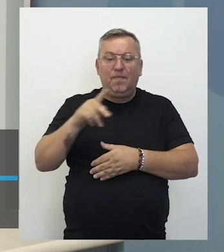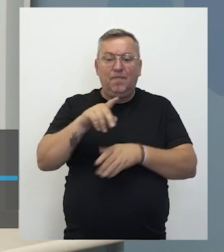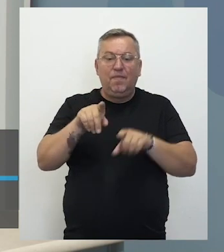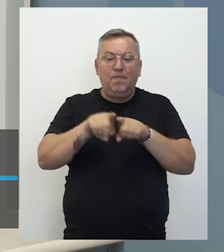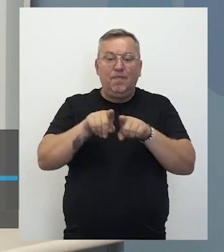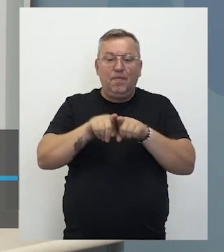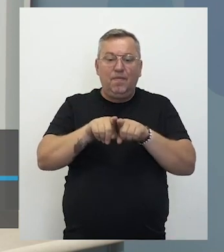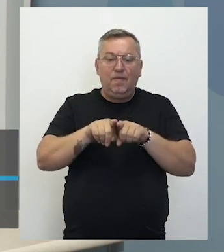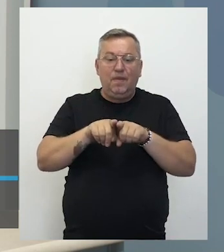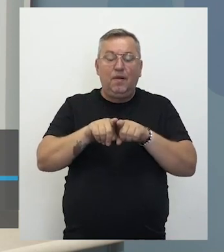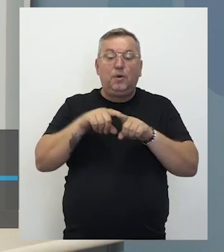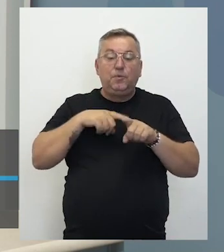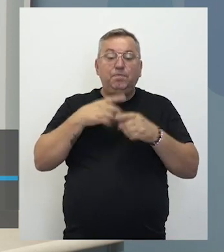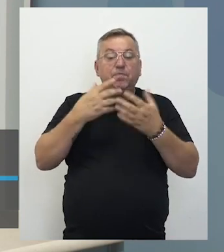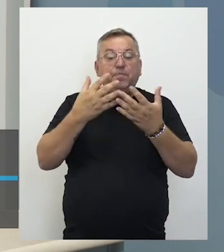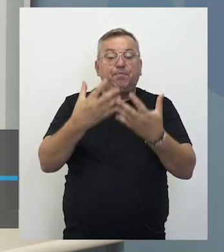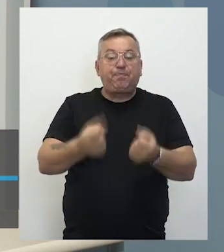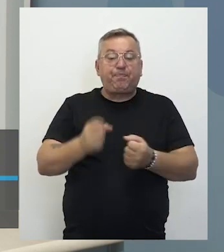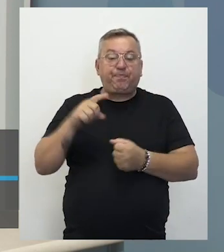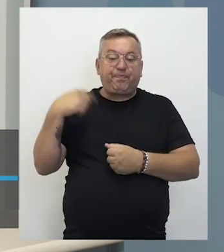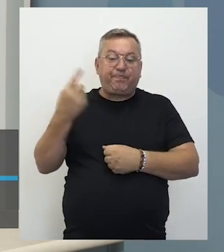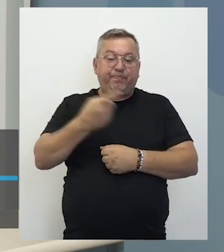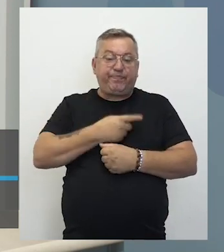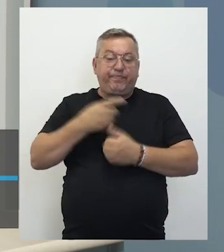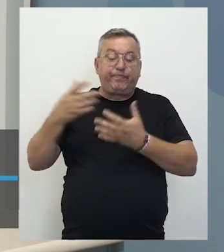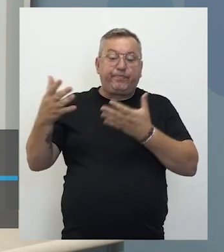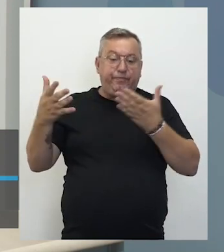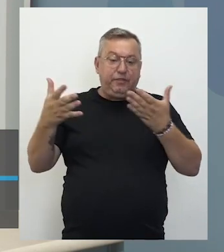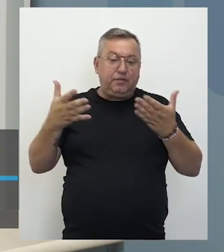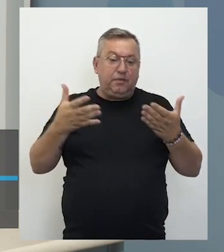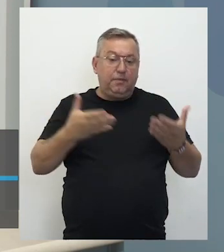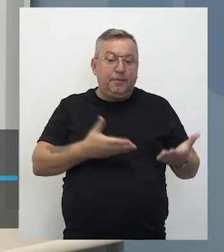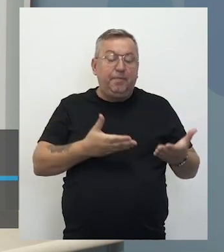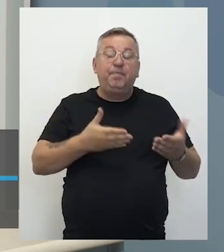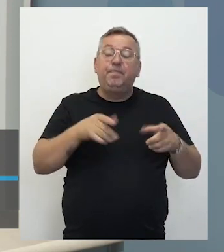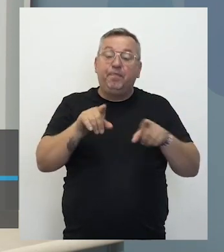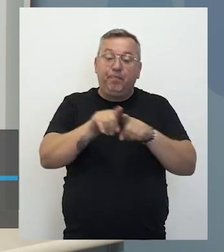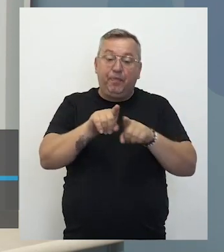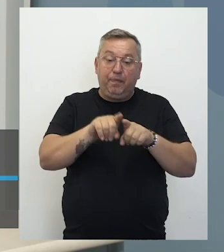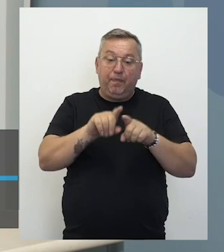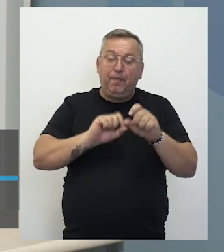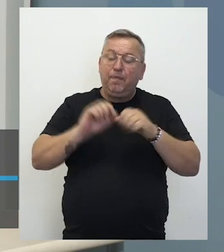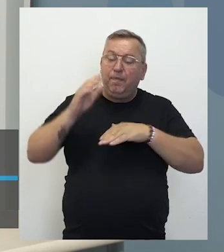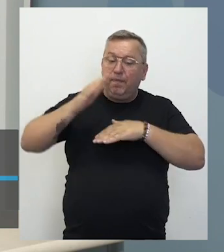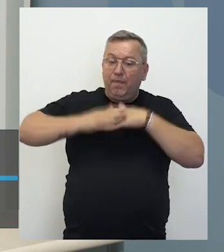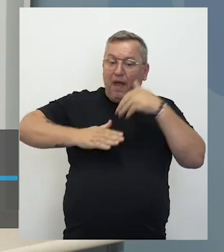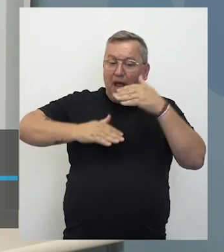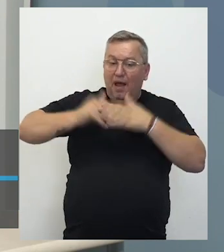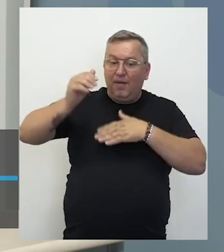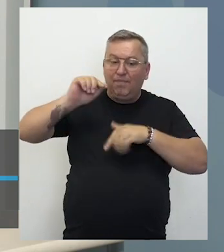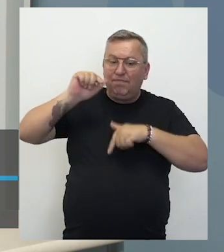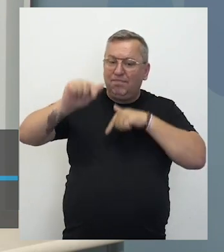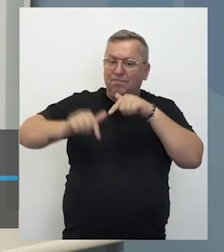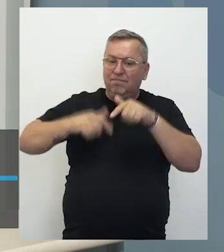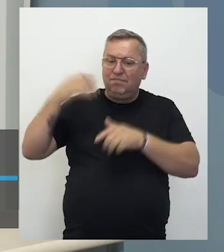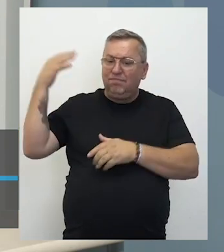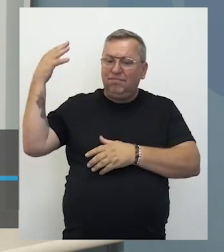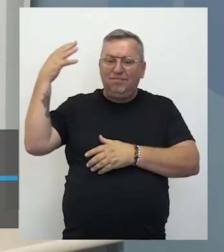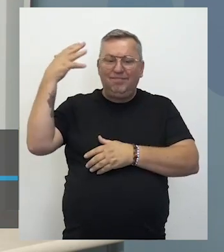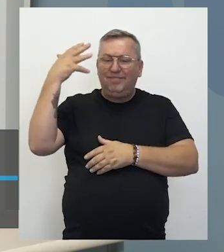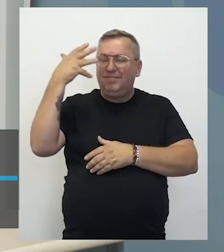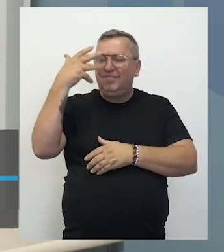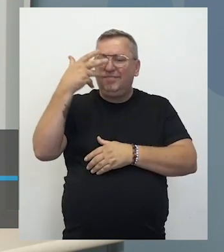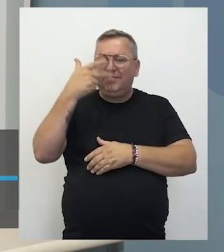né, por aceitarem os nossos convites, né, e colocarem aí em prática trabalhos belíssimos e